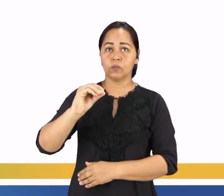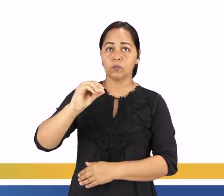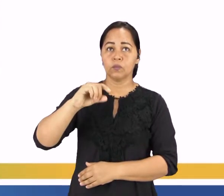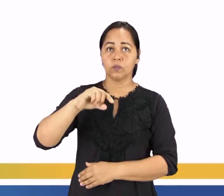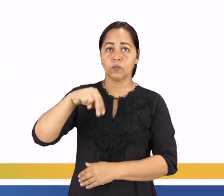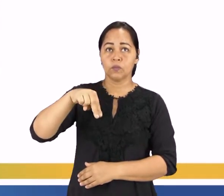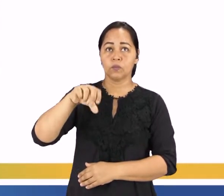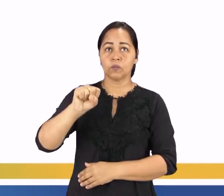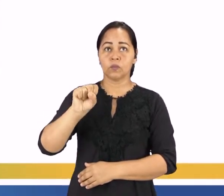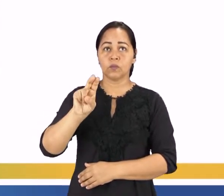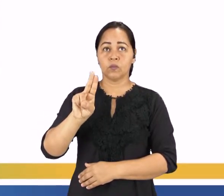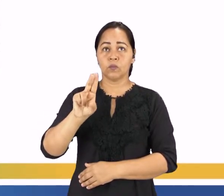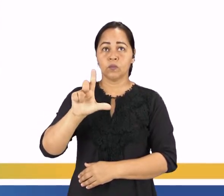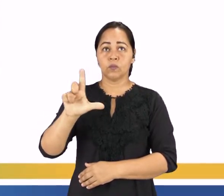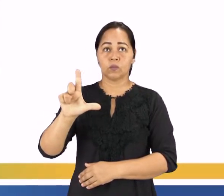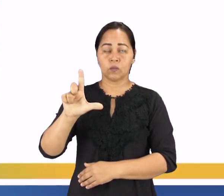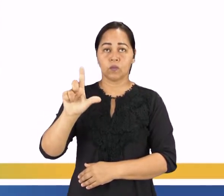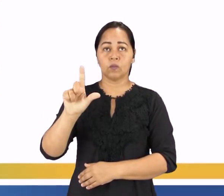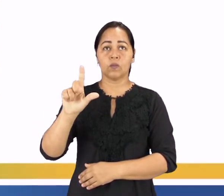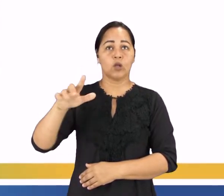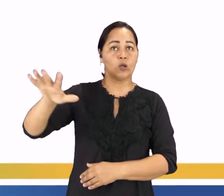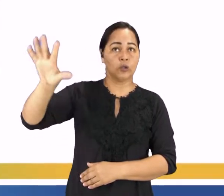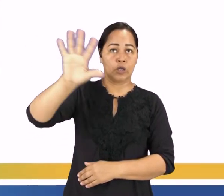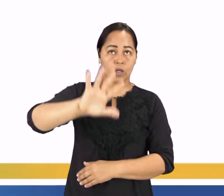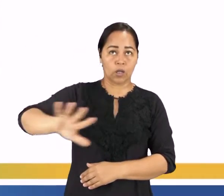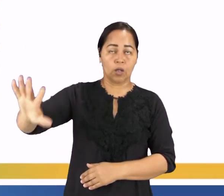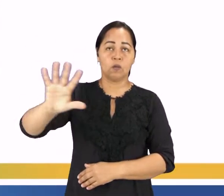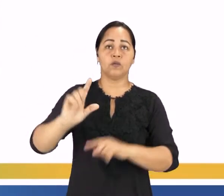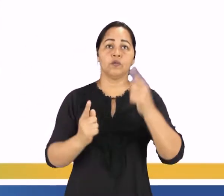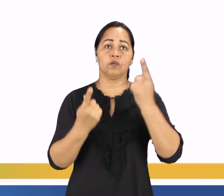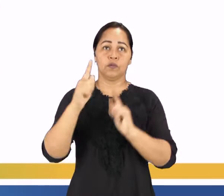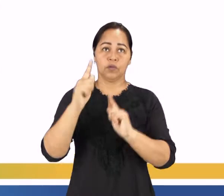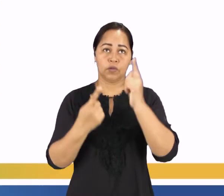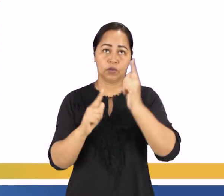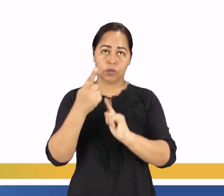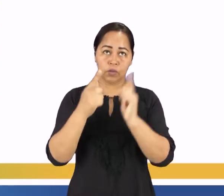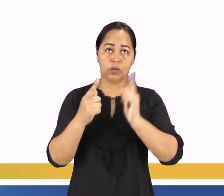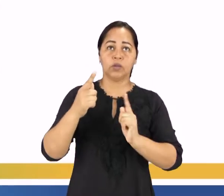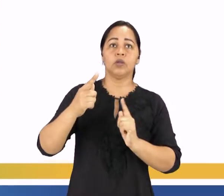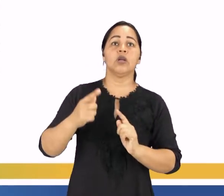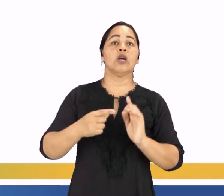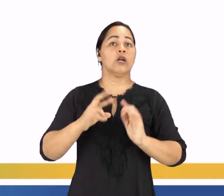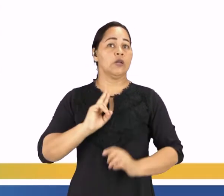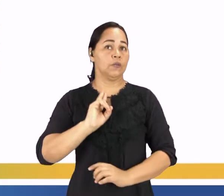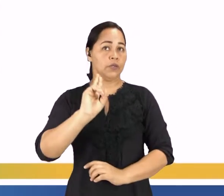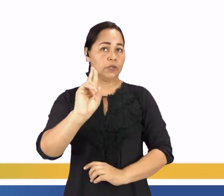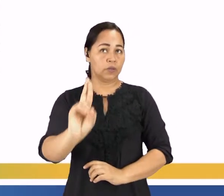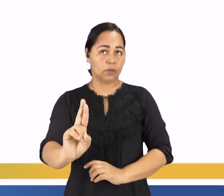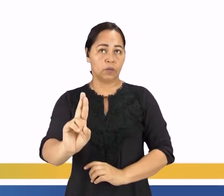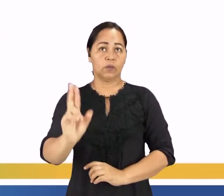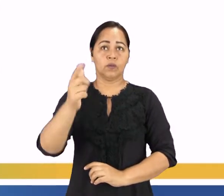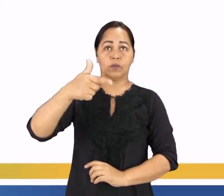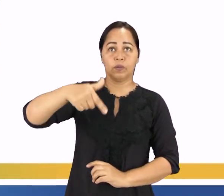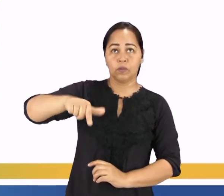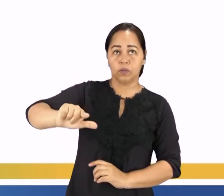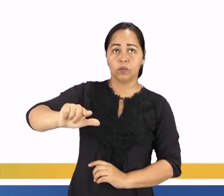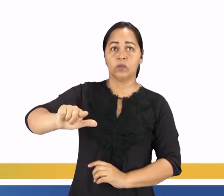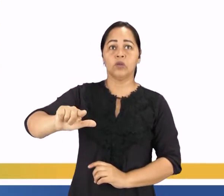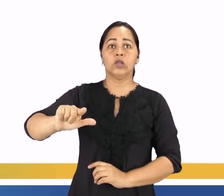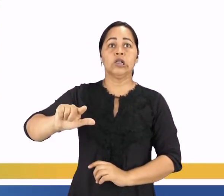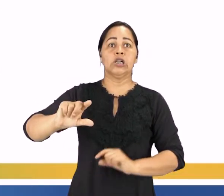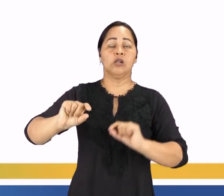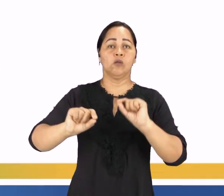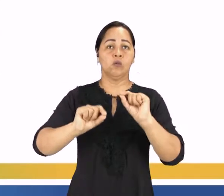Rangoon, na Birmânia, em 1927, como já falamos, Neruda continuaria sua carreira diplomática em Jakarta,